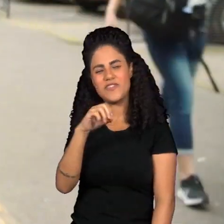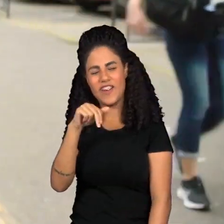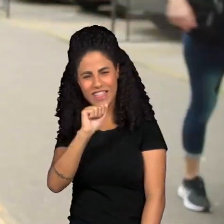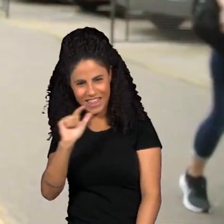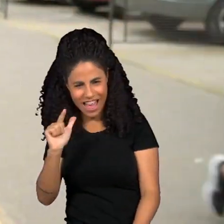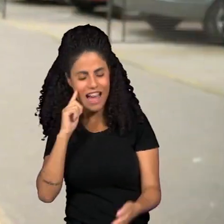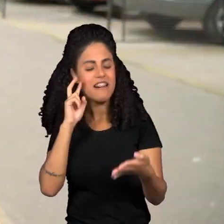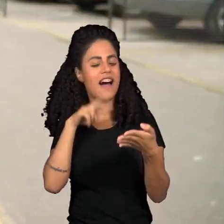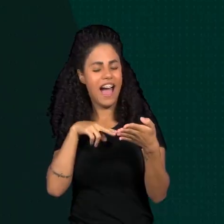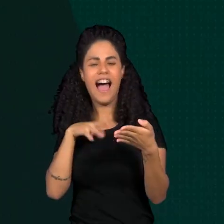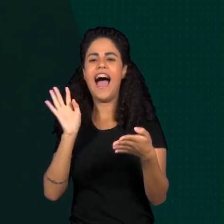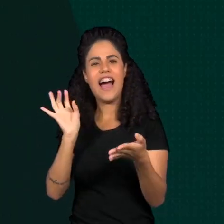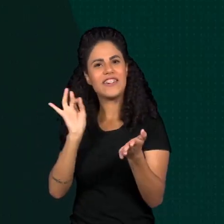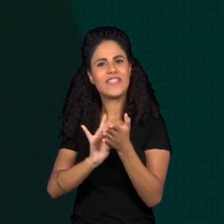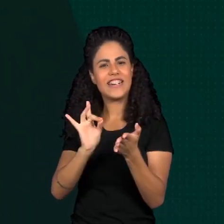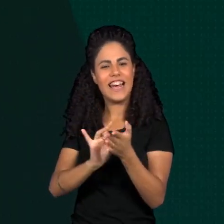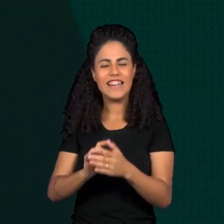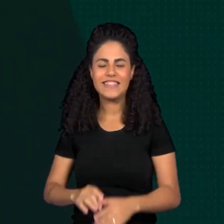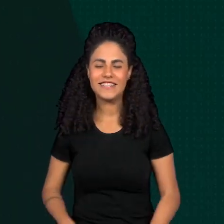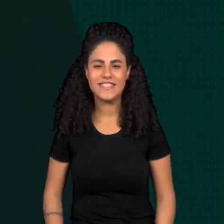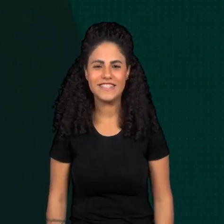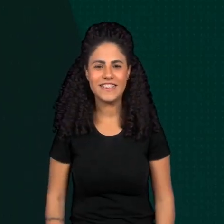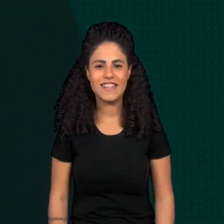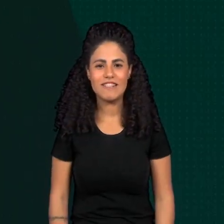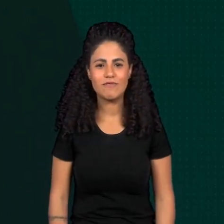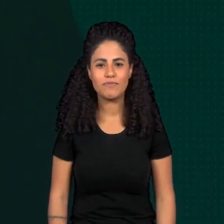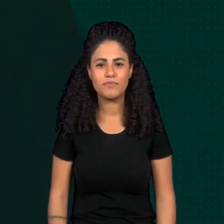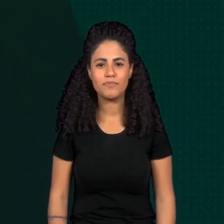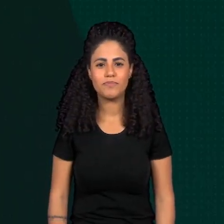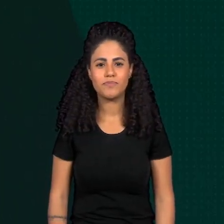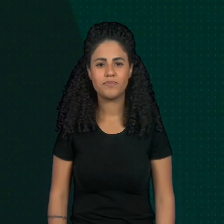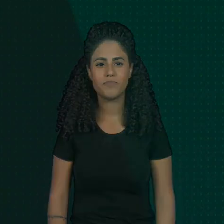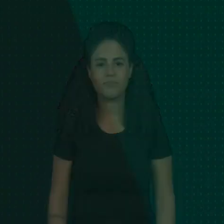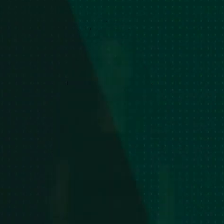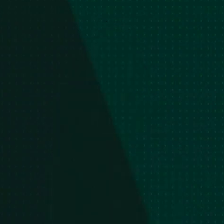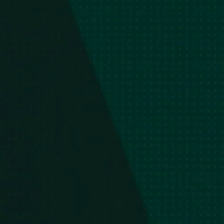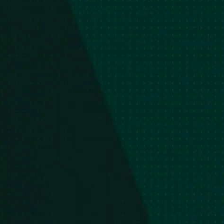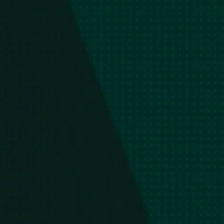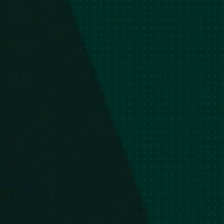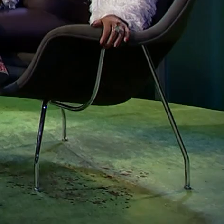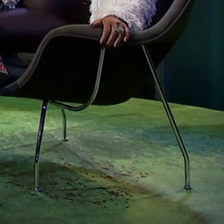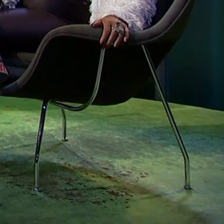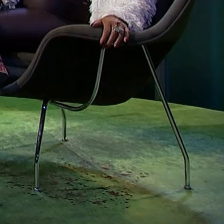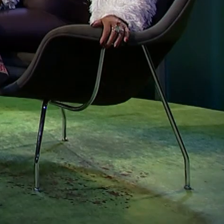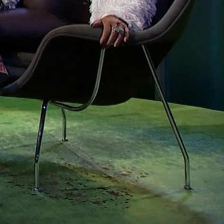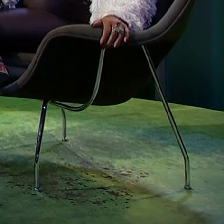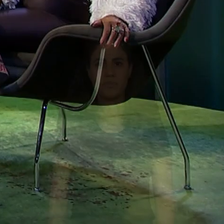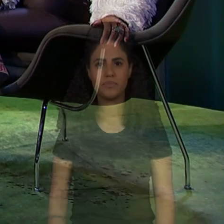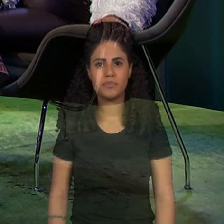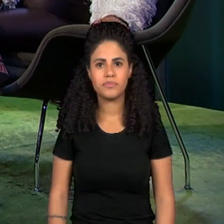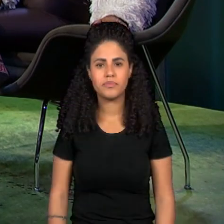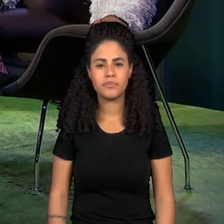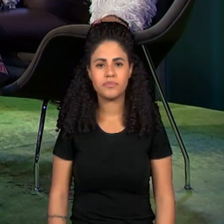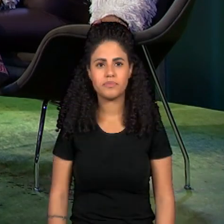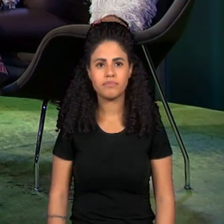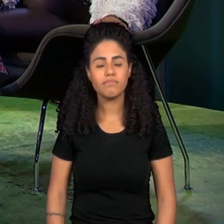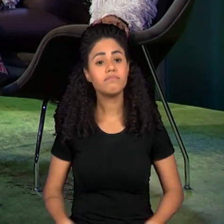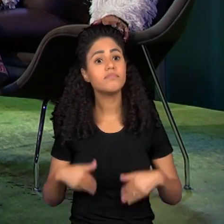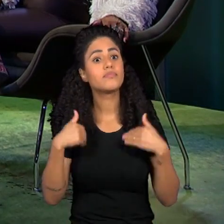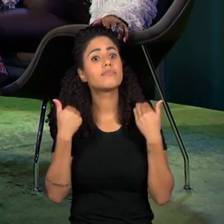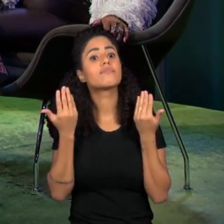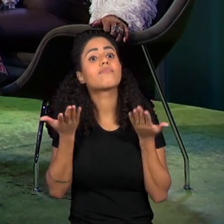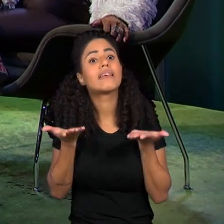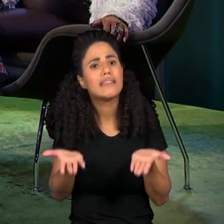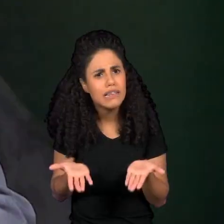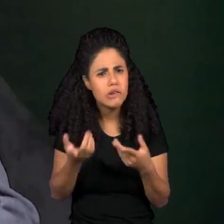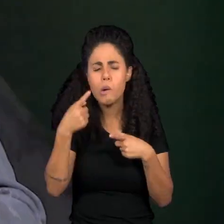boa. Meu limão, meu limoeiro, meu pé. Elisa, o que é isso?